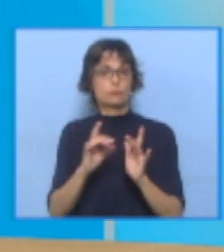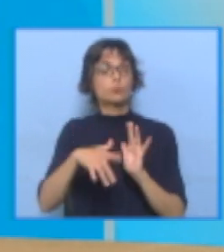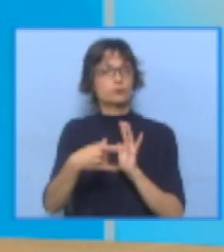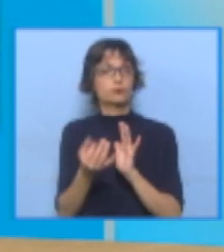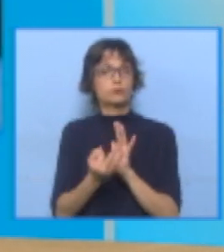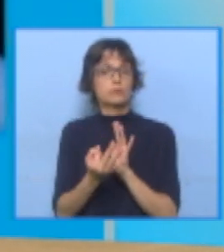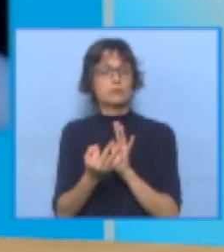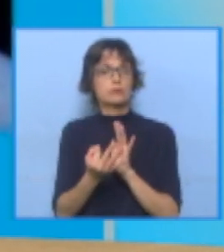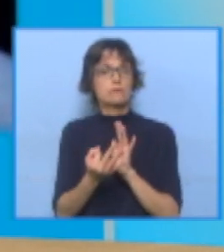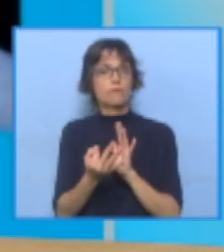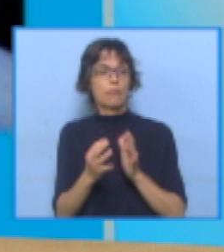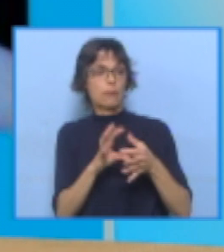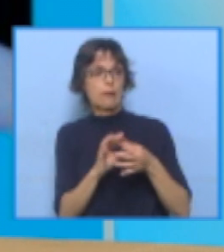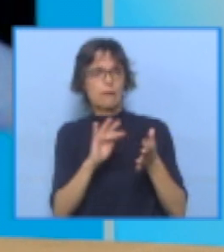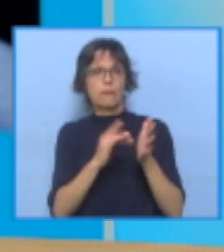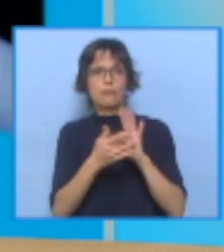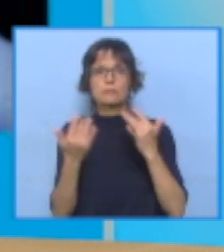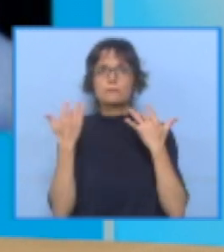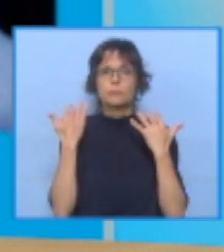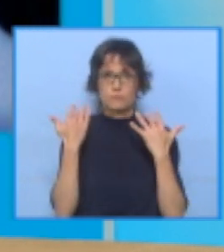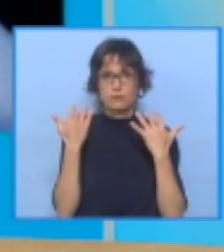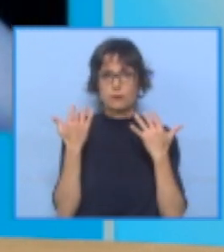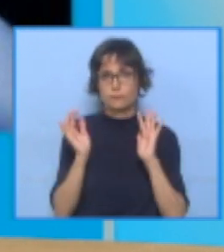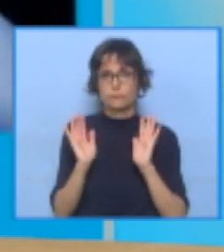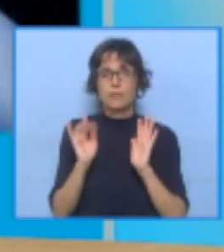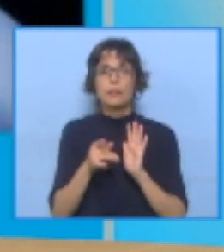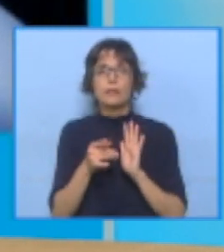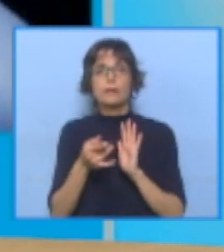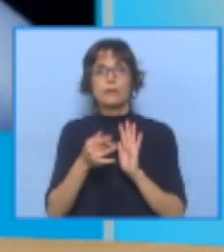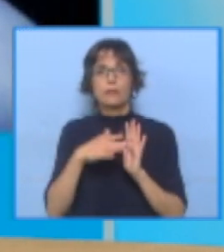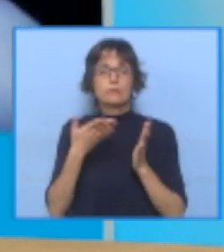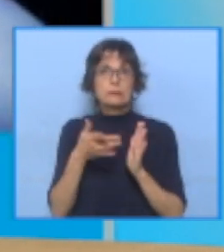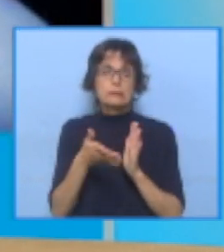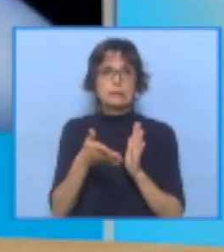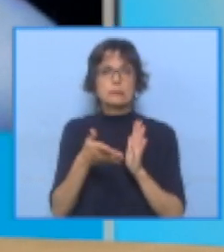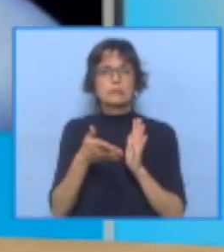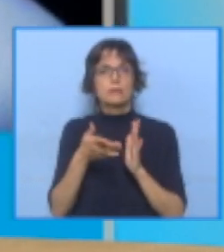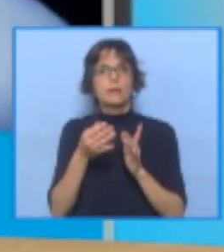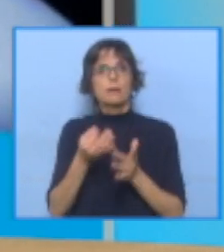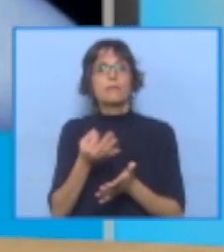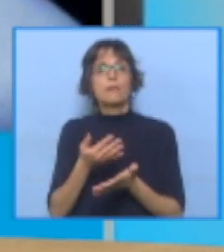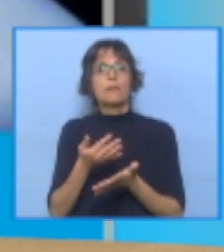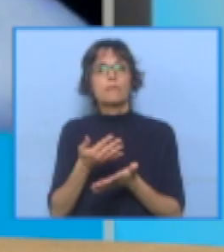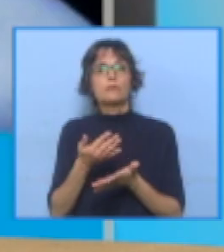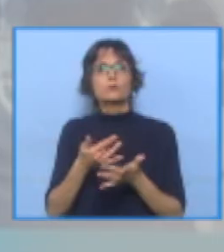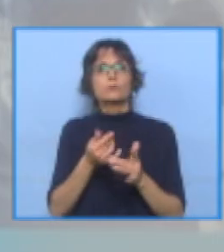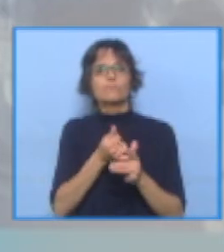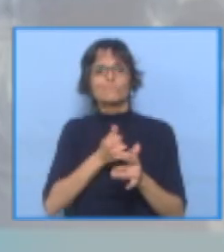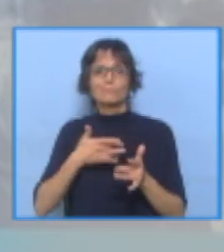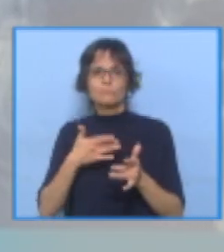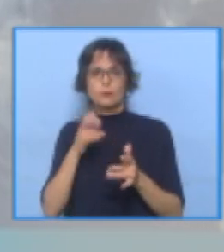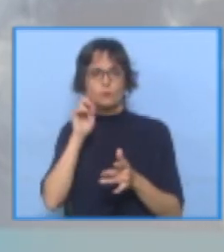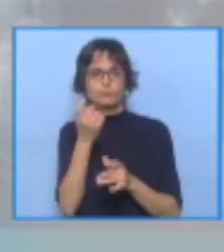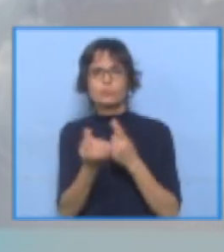tecnologias da informação, o talento transformou-se num bem muito mais diferenciador entre as empresas. E